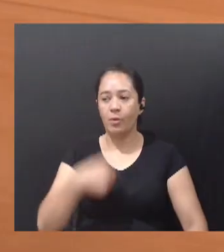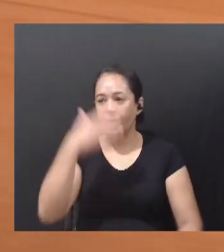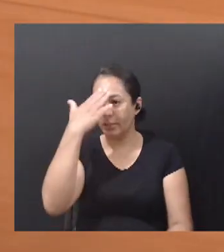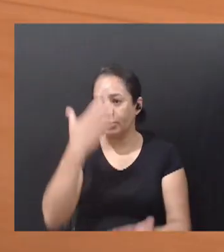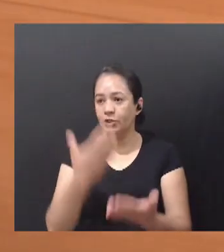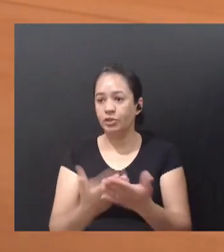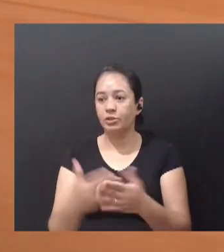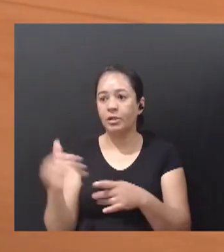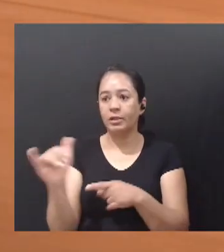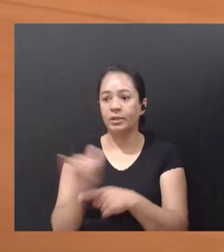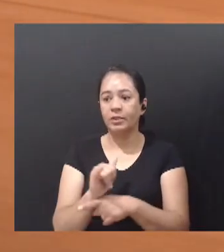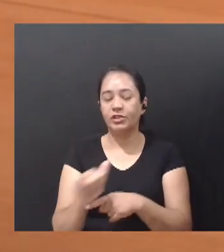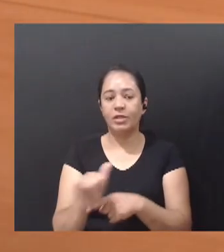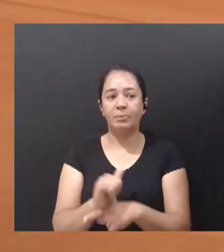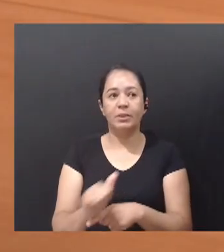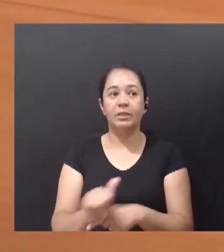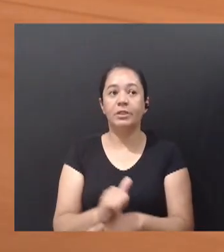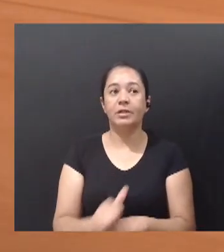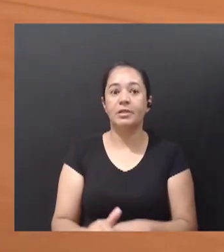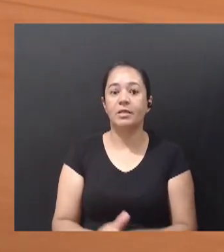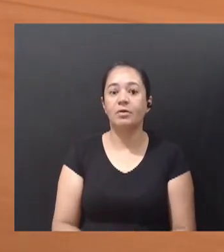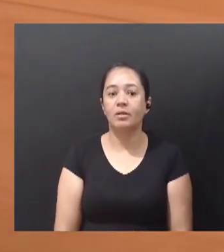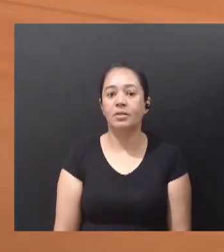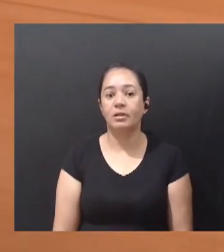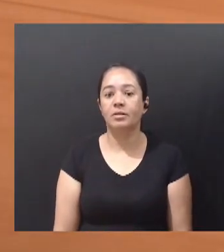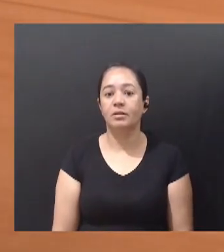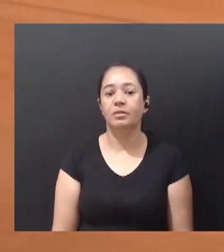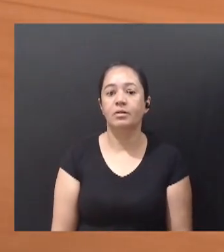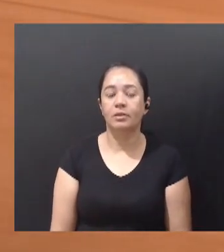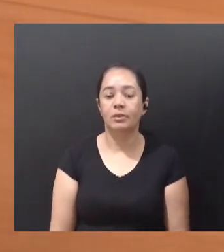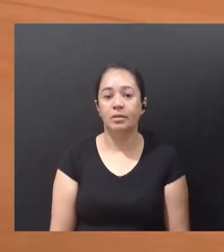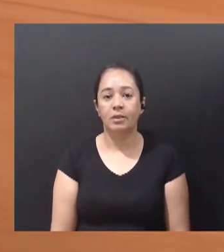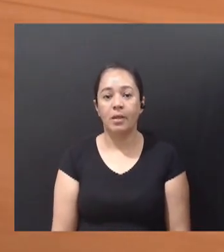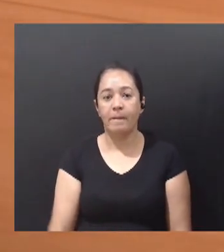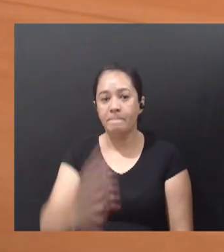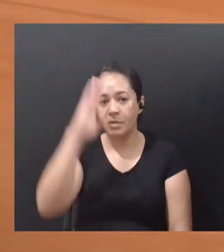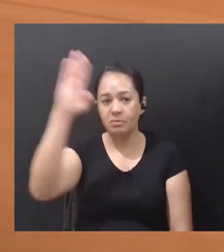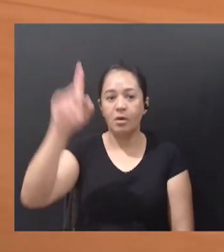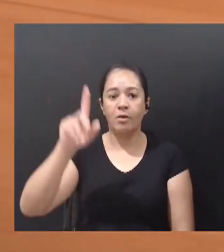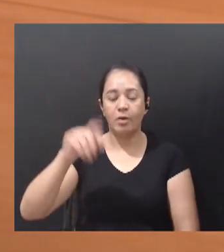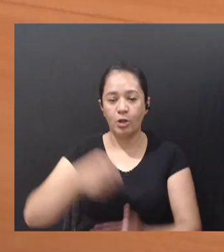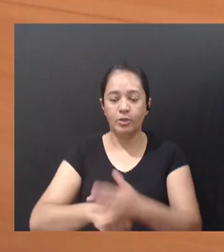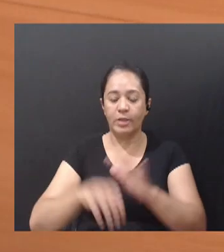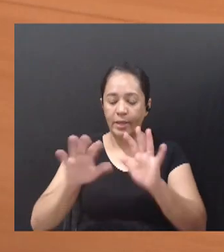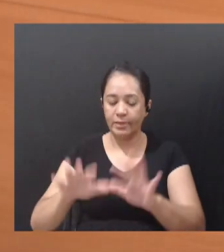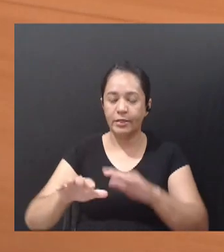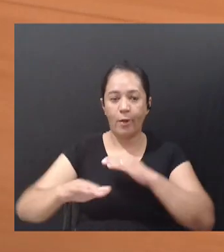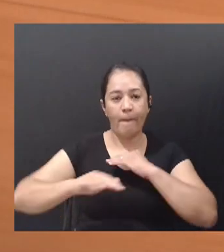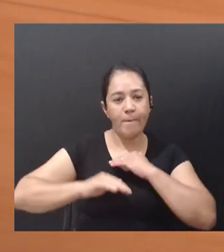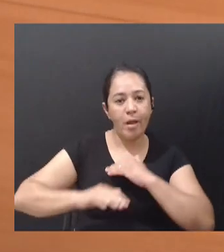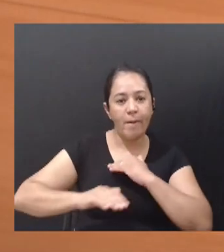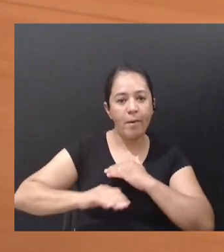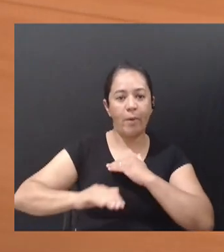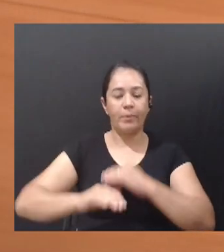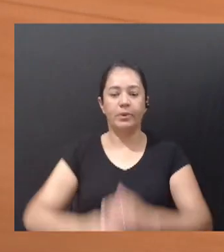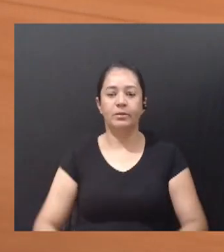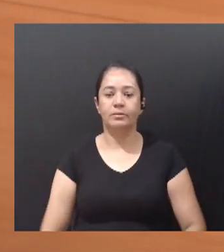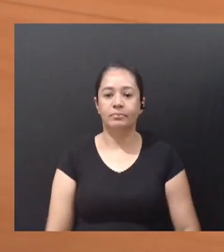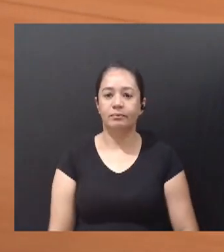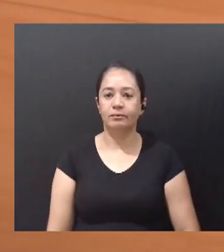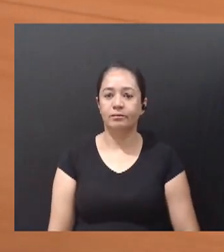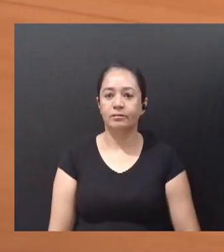ferramenta principal de luta é essa, né? É o hip hop, mano. O hip hop, ele dá pra ver que